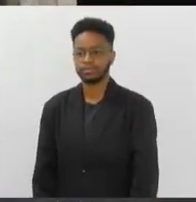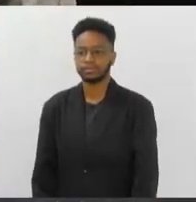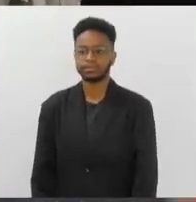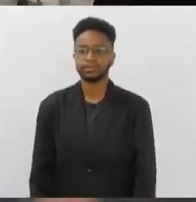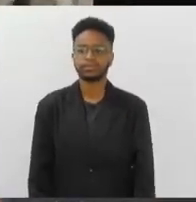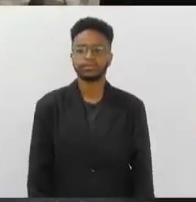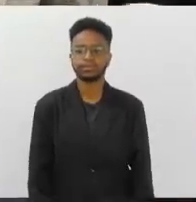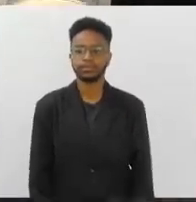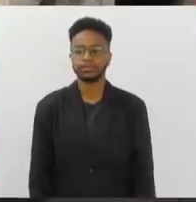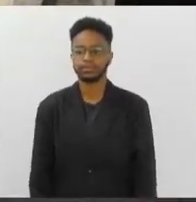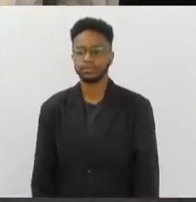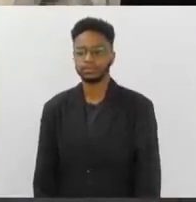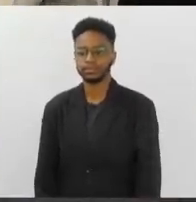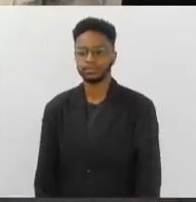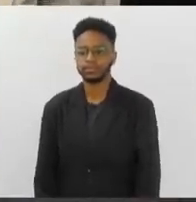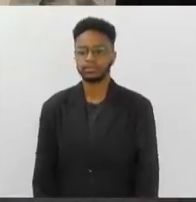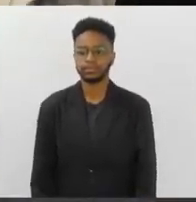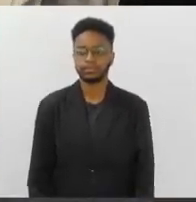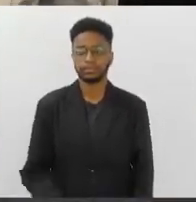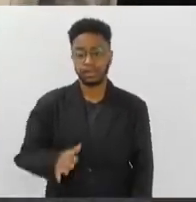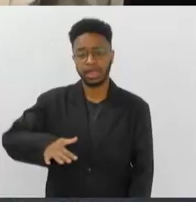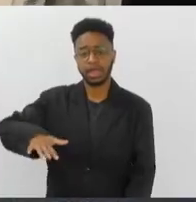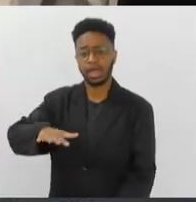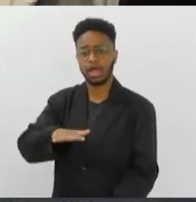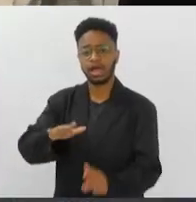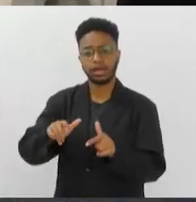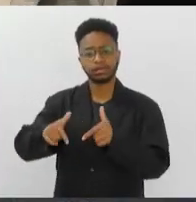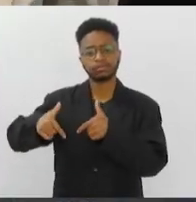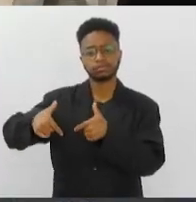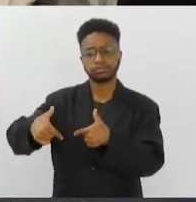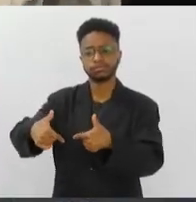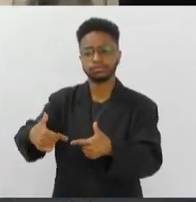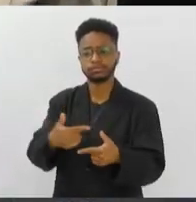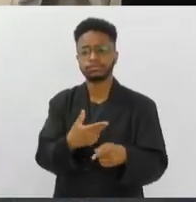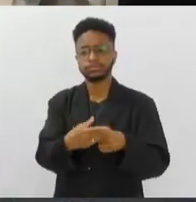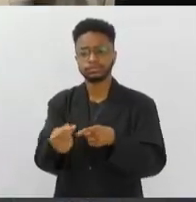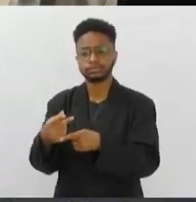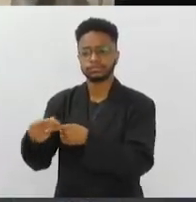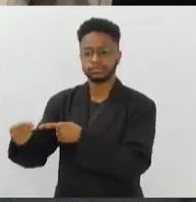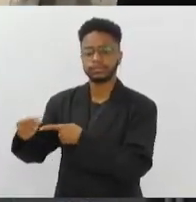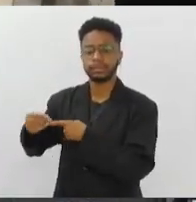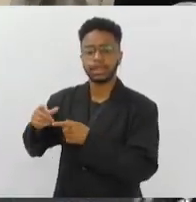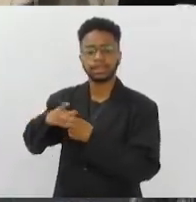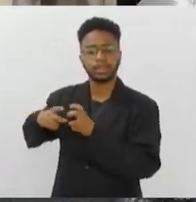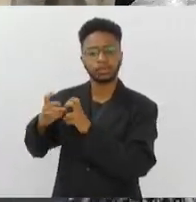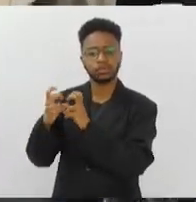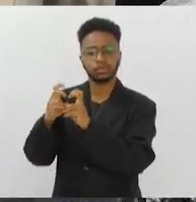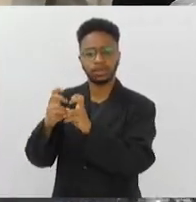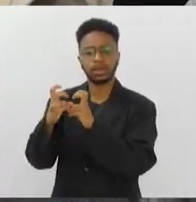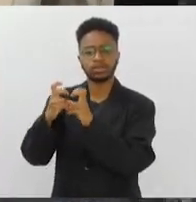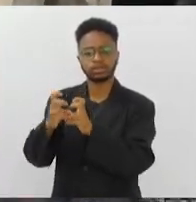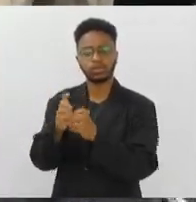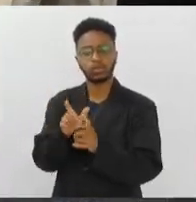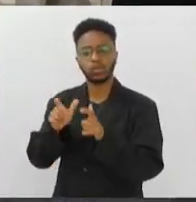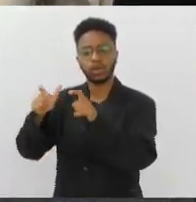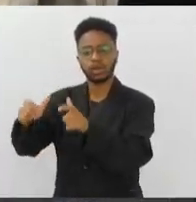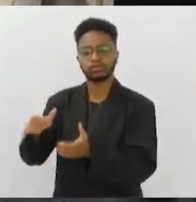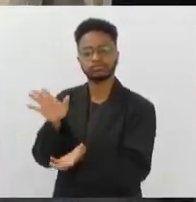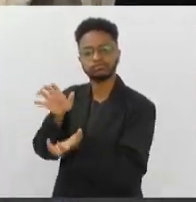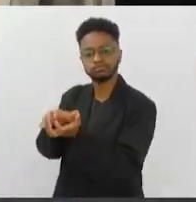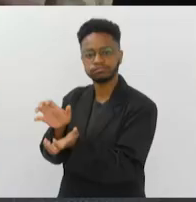montadas, volta andará. Choro de pedra, esse trem, central Santa Cruz,